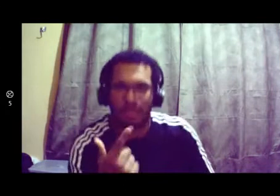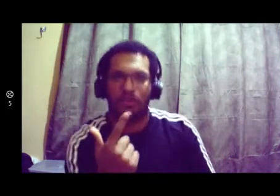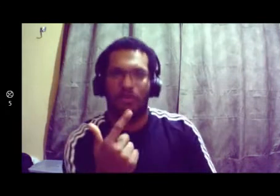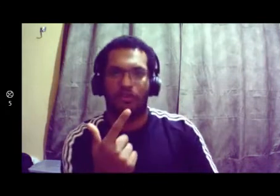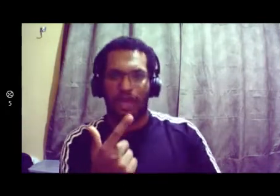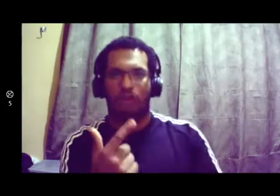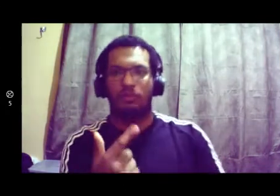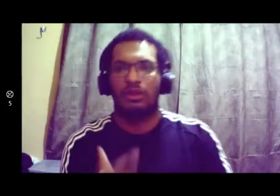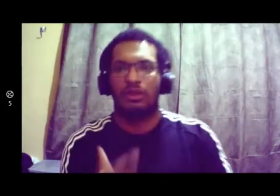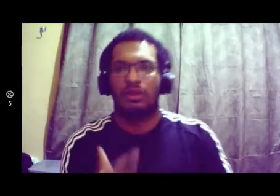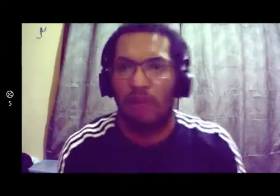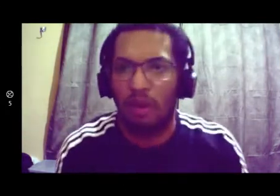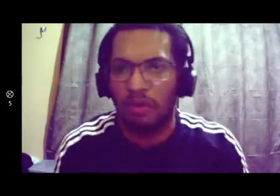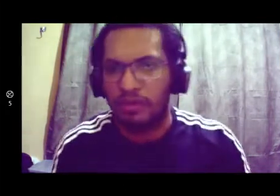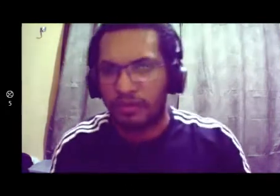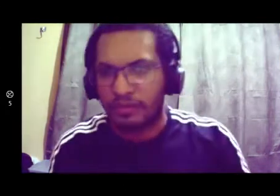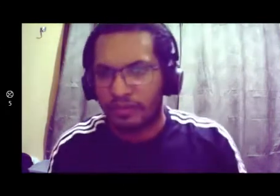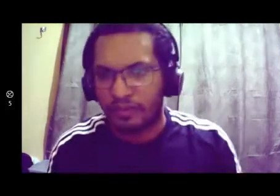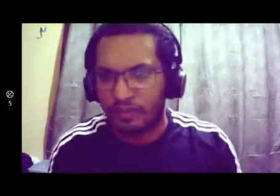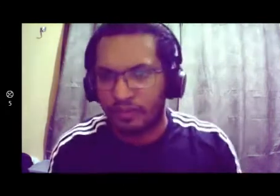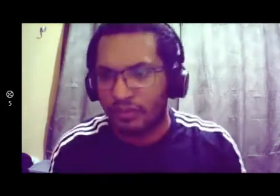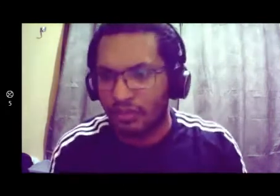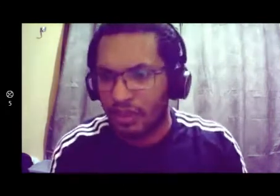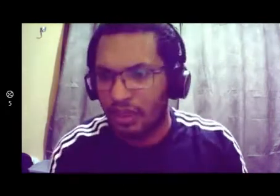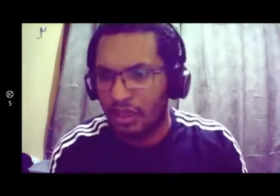essa pergunta no final. Tá bom?